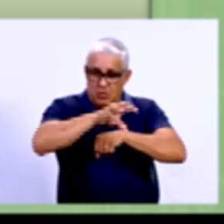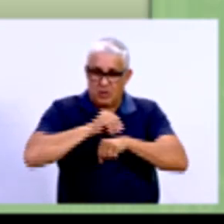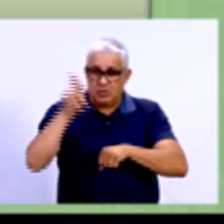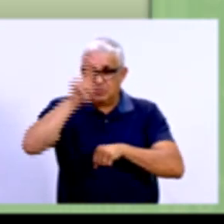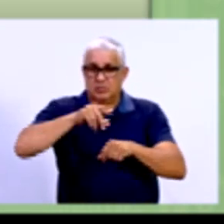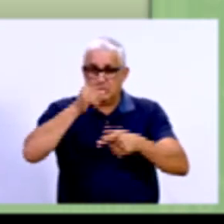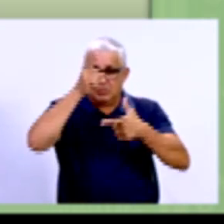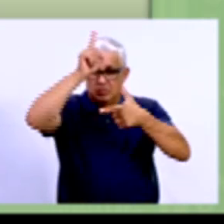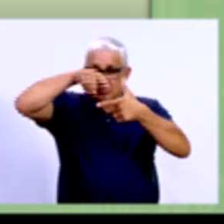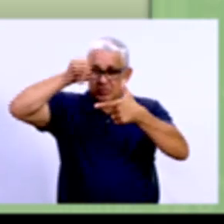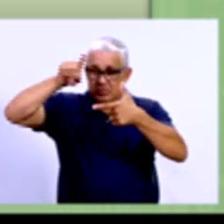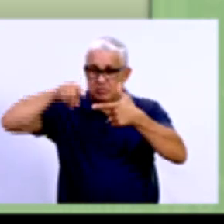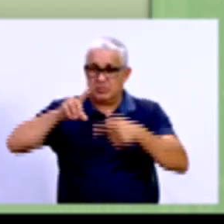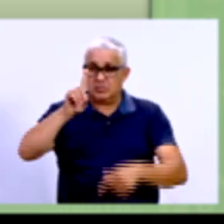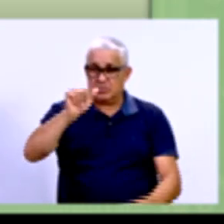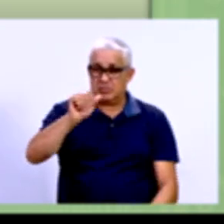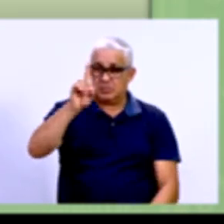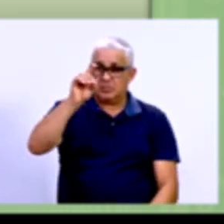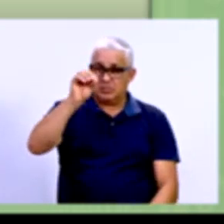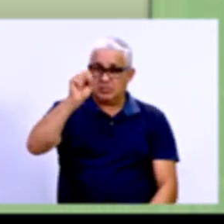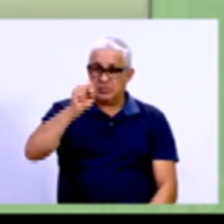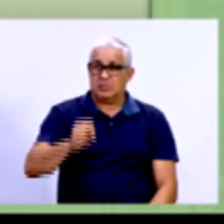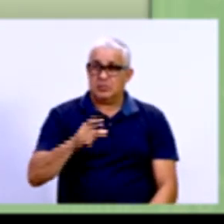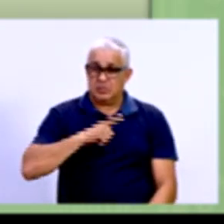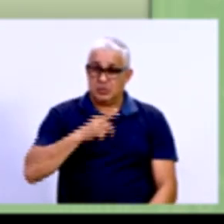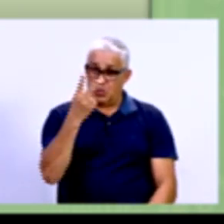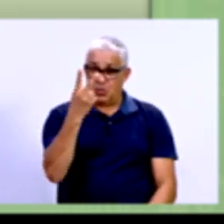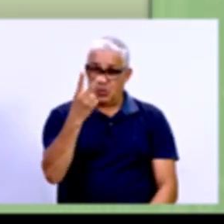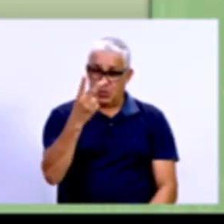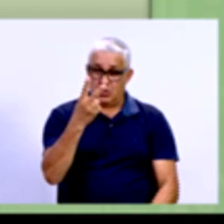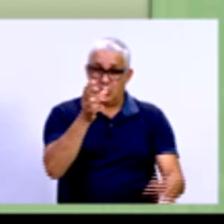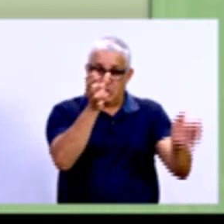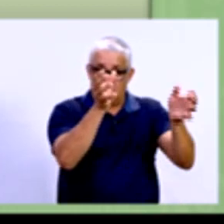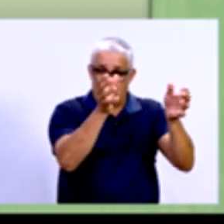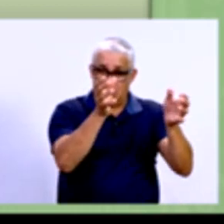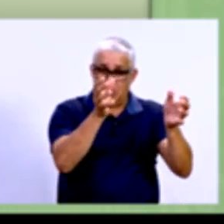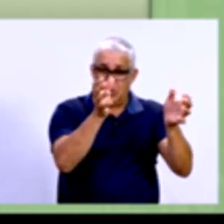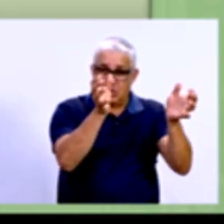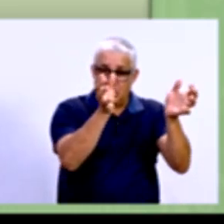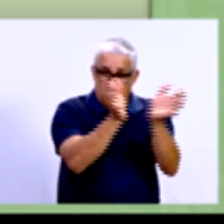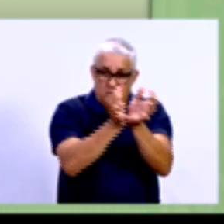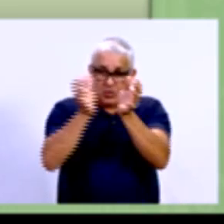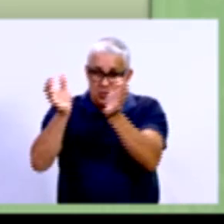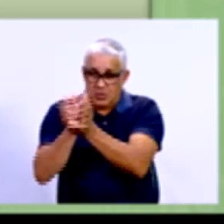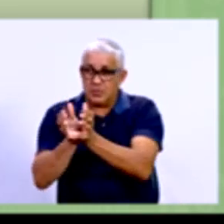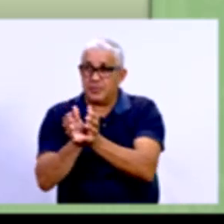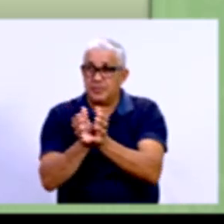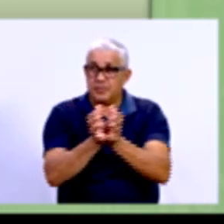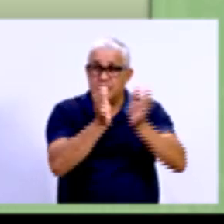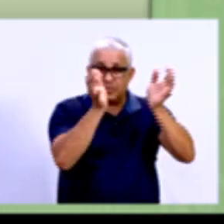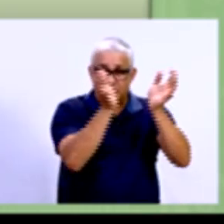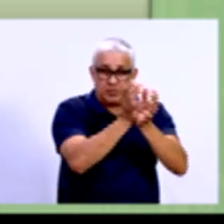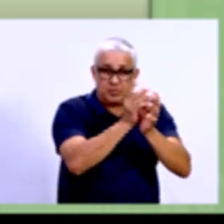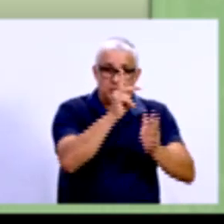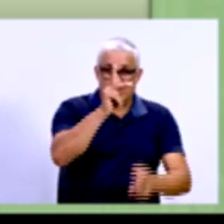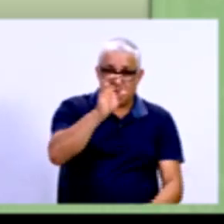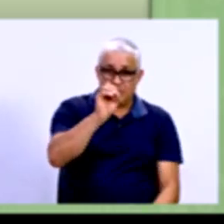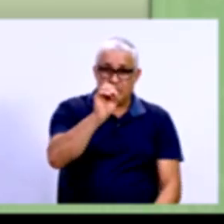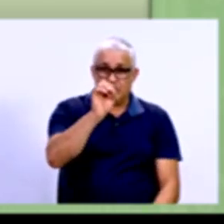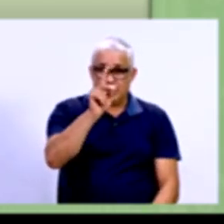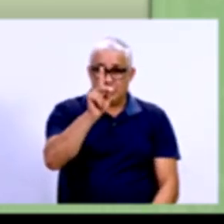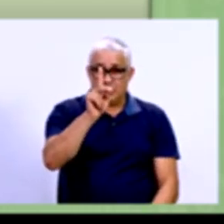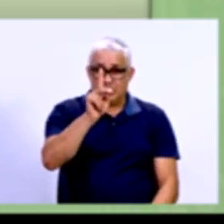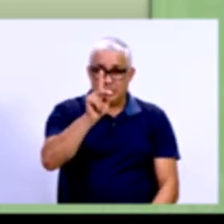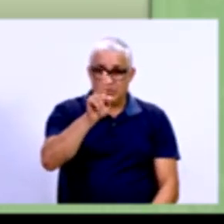Falando em dados, né, há 2 tipos de conjunto de dados utilizados na estatística. Um é a população